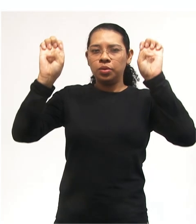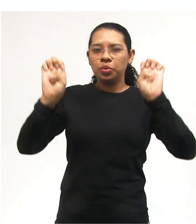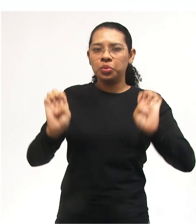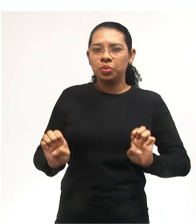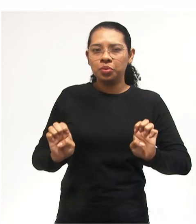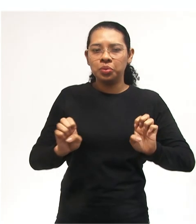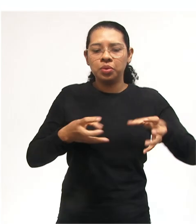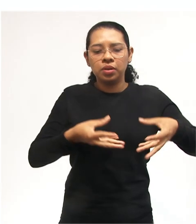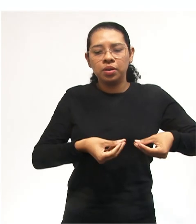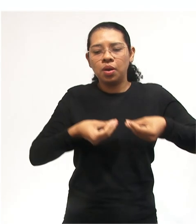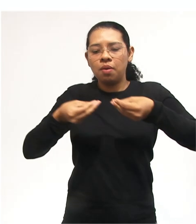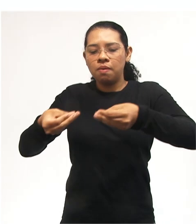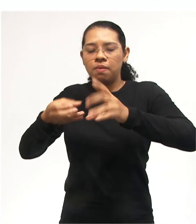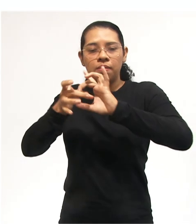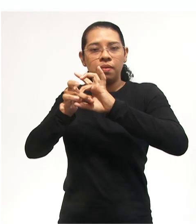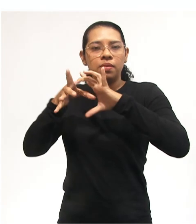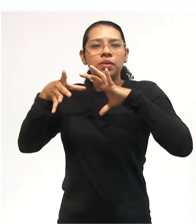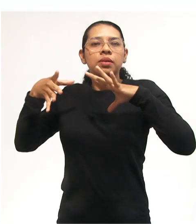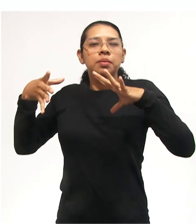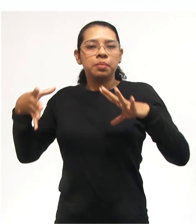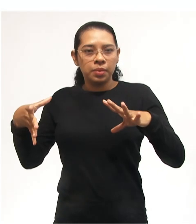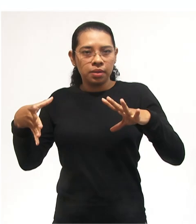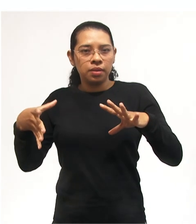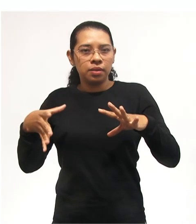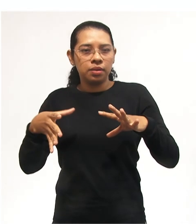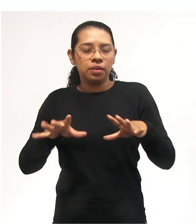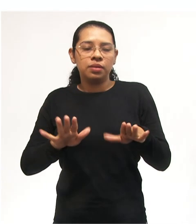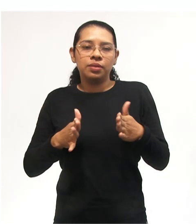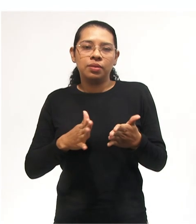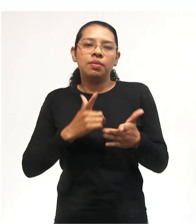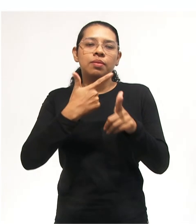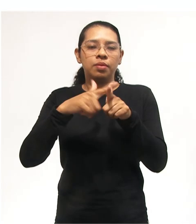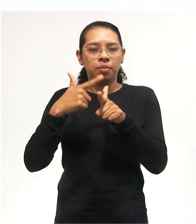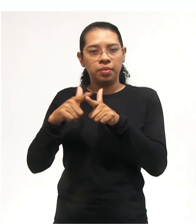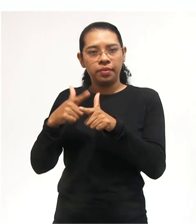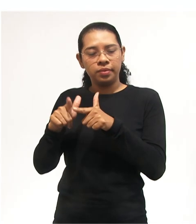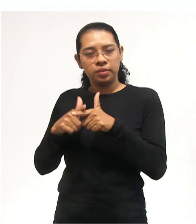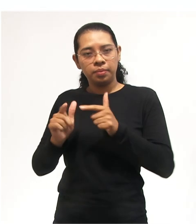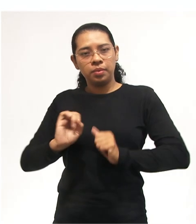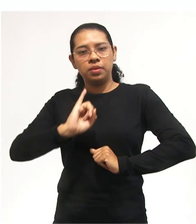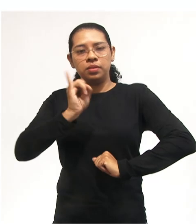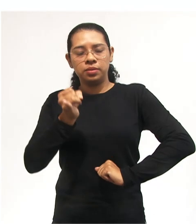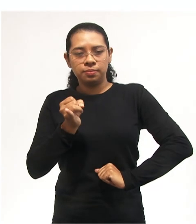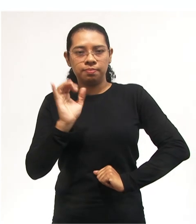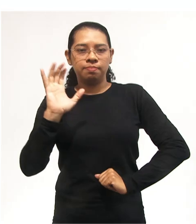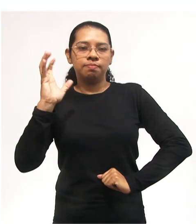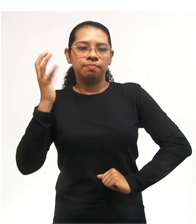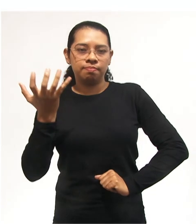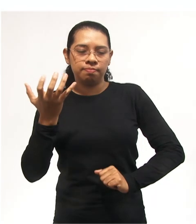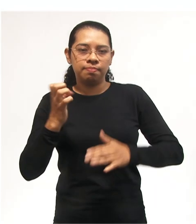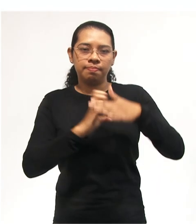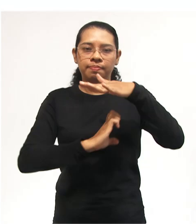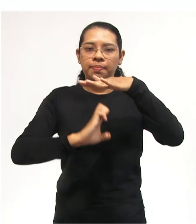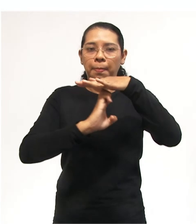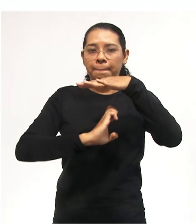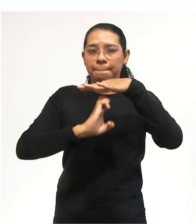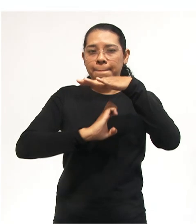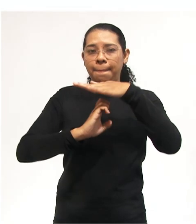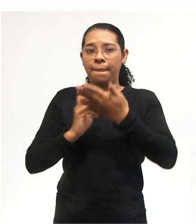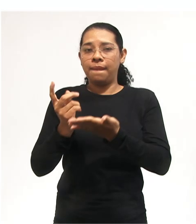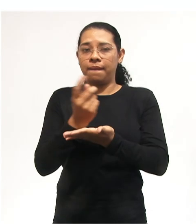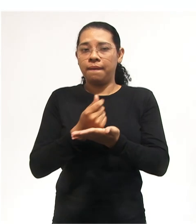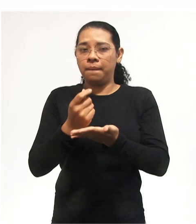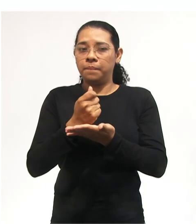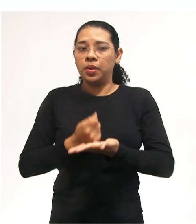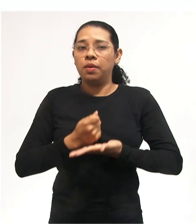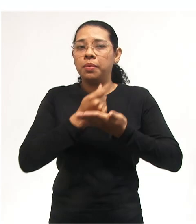na educação, se a gente não dispõe de investidores para poder fazer frente à necessidade das empresas,